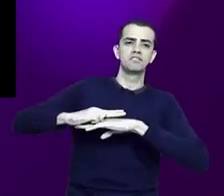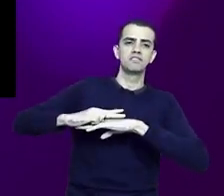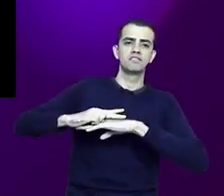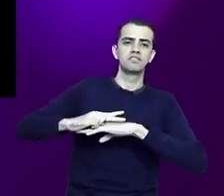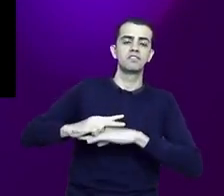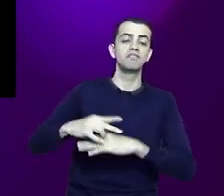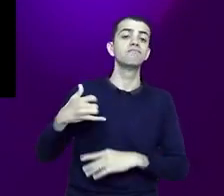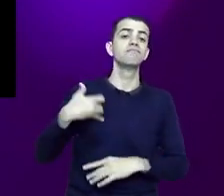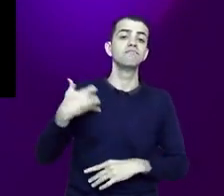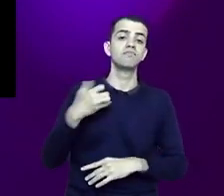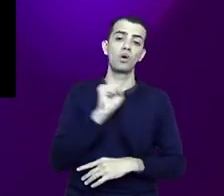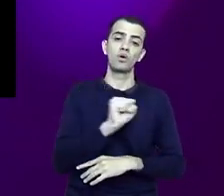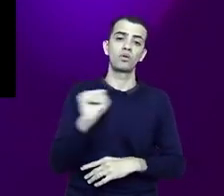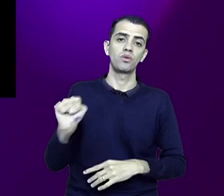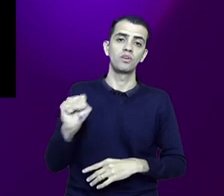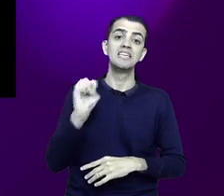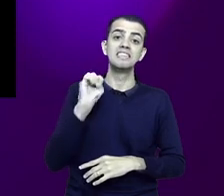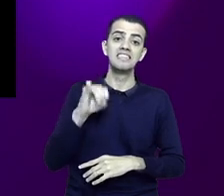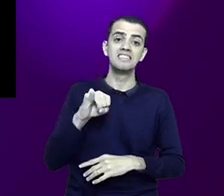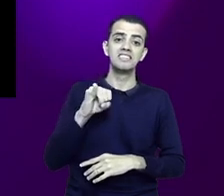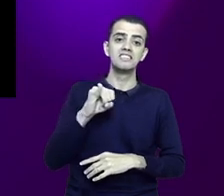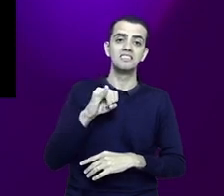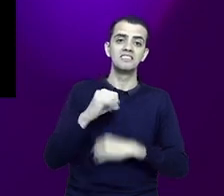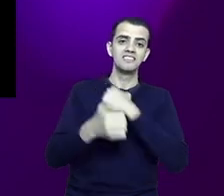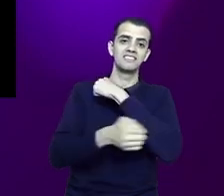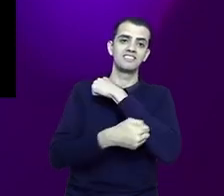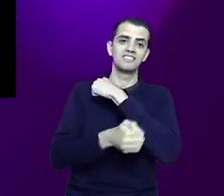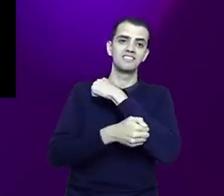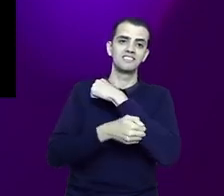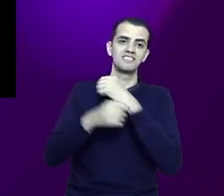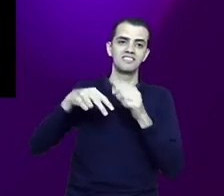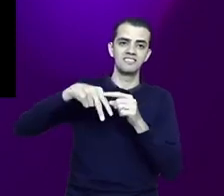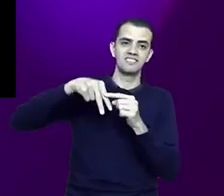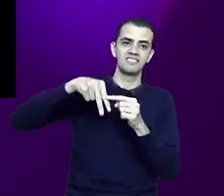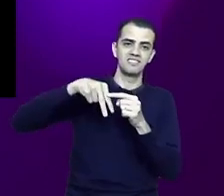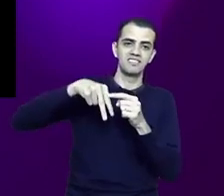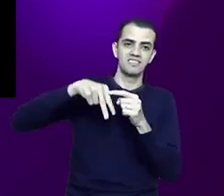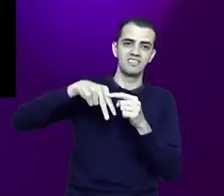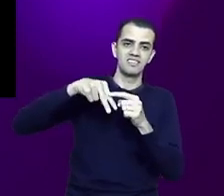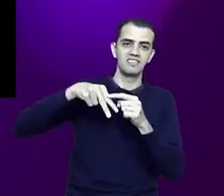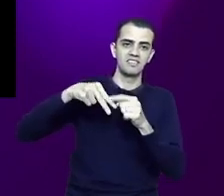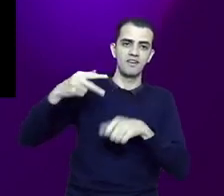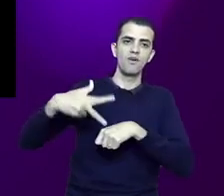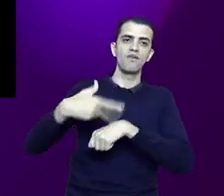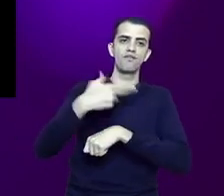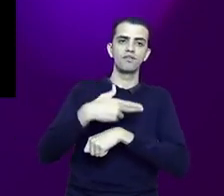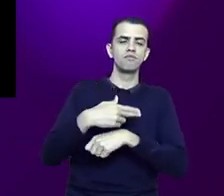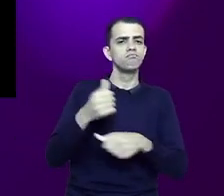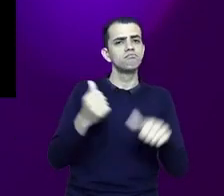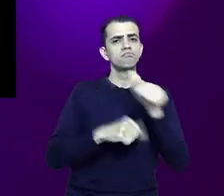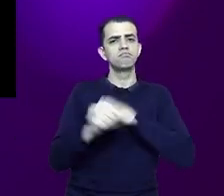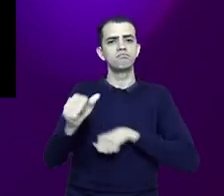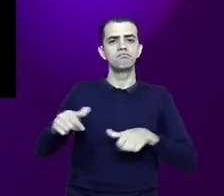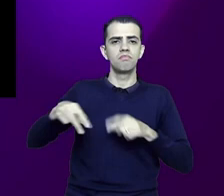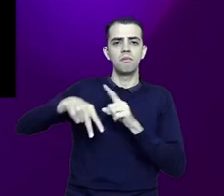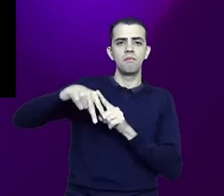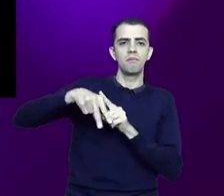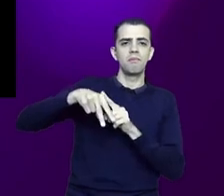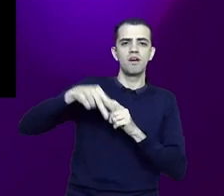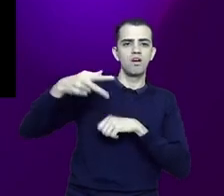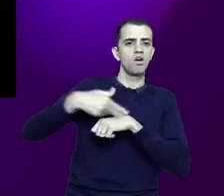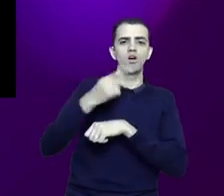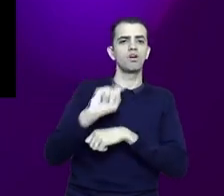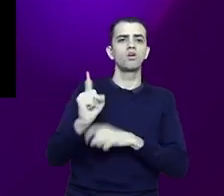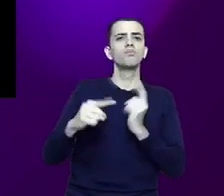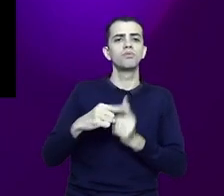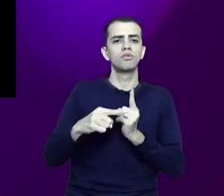88 anos, se fosse um fêmur, a gente estaria falando de operar para melhorar a dor e melhorar a mobilidade. E por que não fazer isso na bacia também? Foi optado